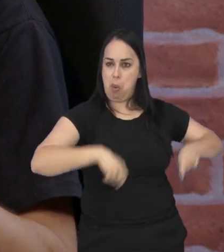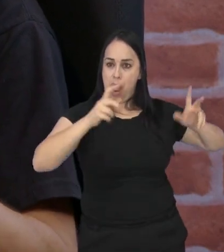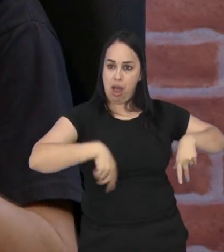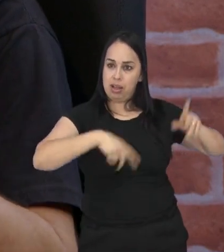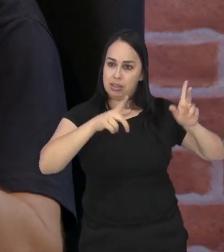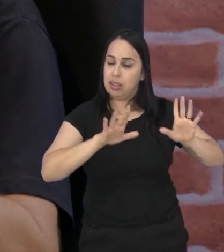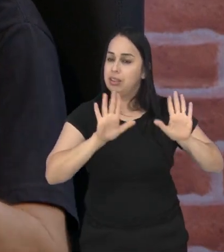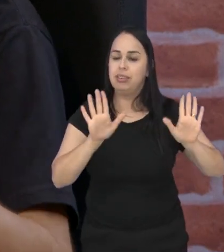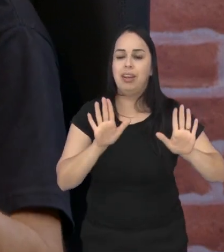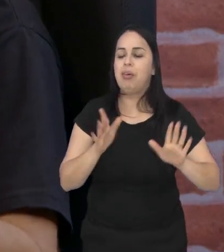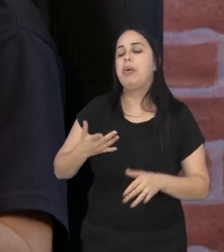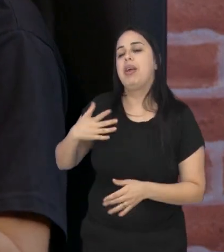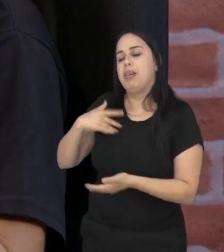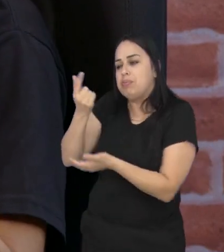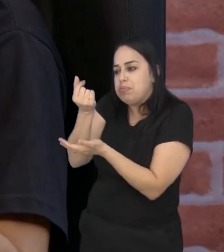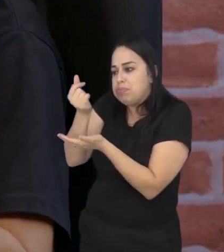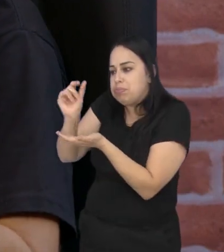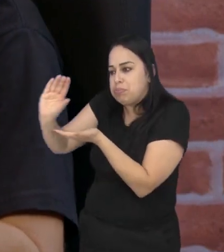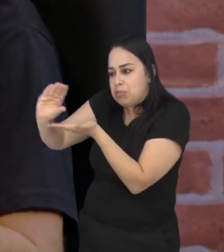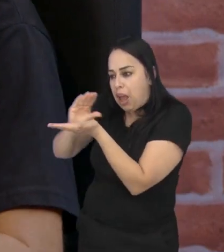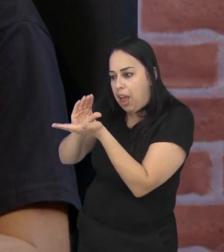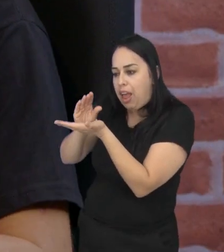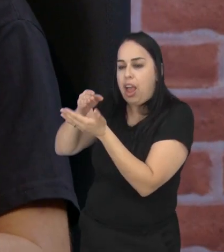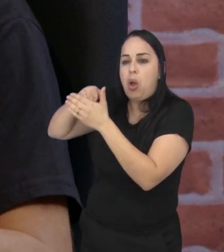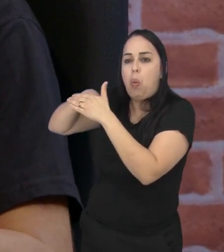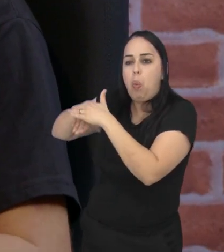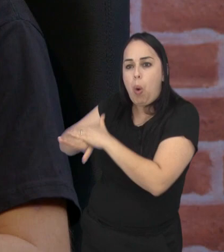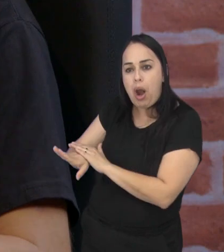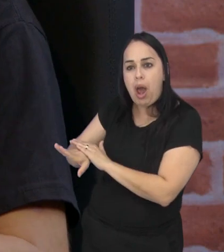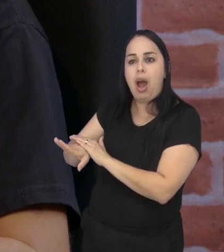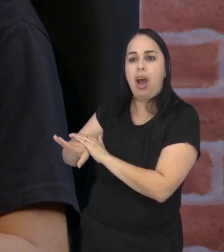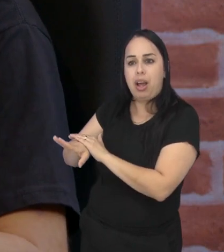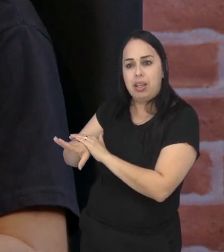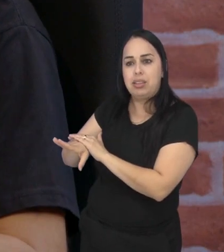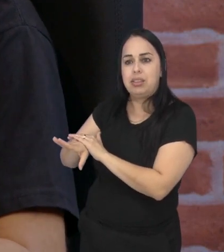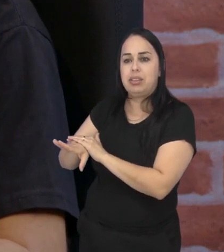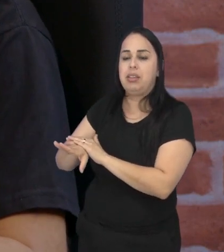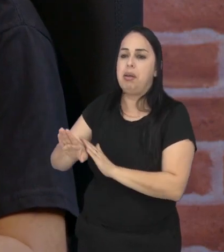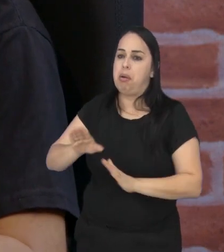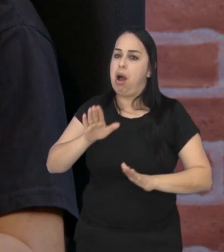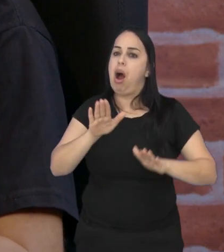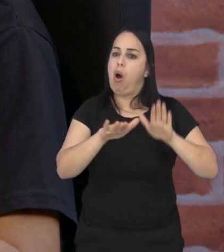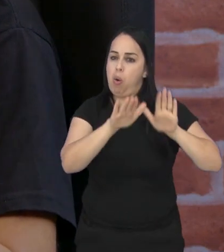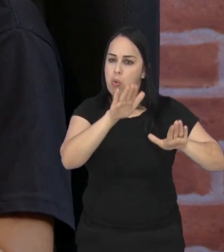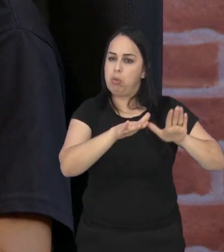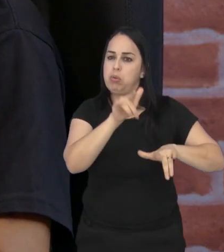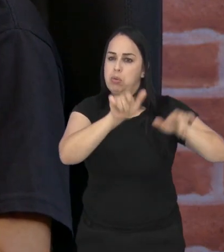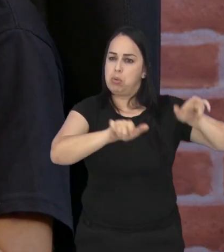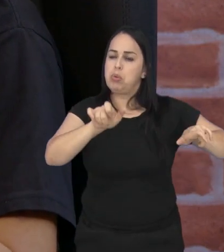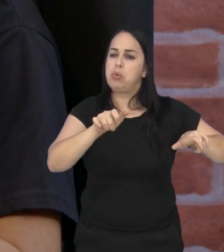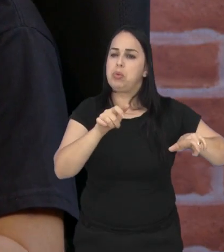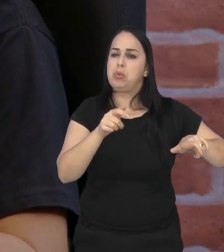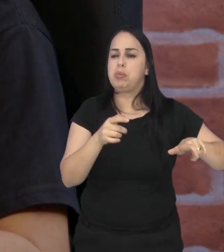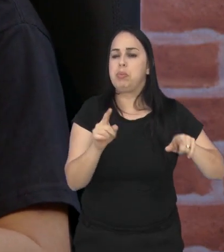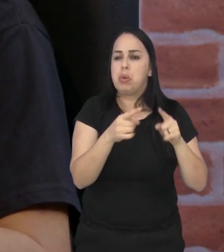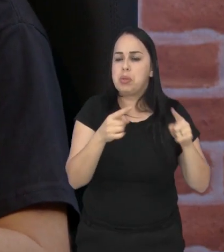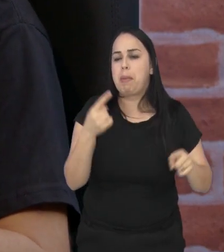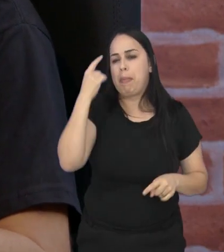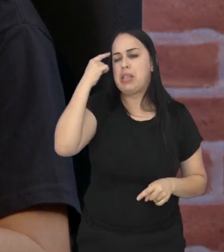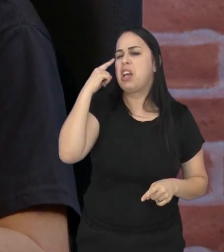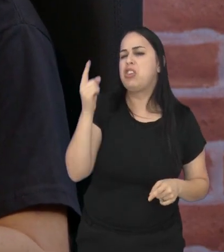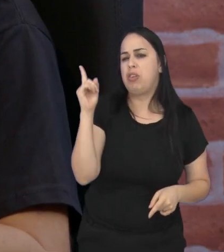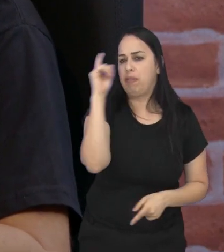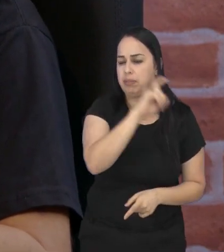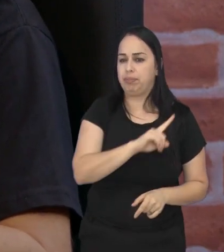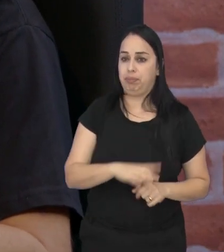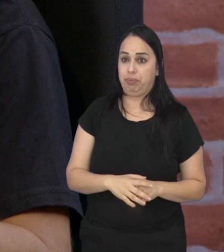fazendo, e aí sempre consegui ter uma estabilidade, que é o que às vezes para muito músico é difícil, né? Na época da pandemia,